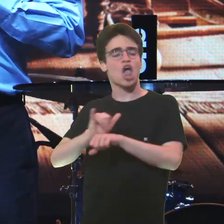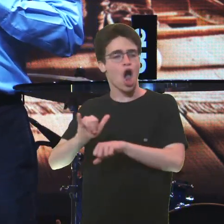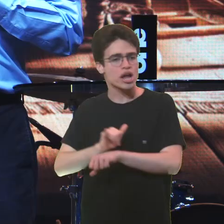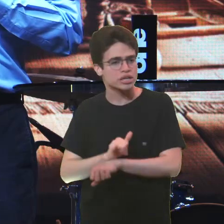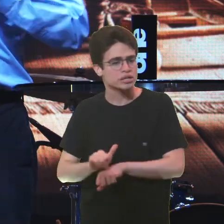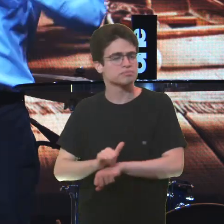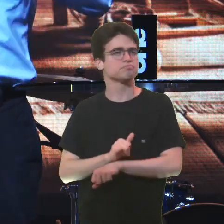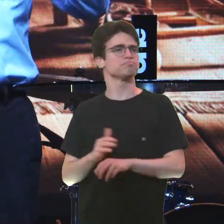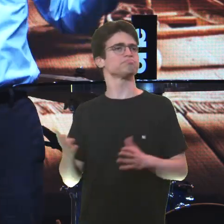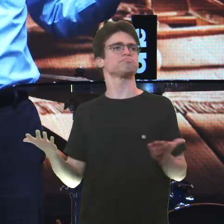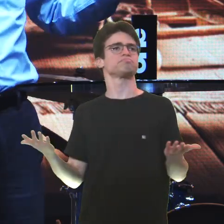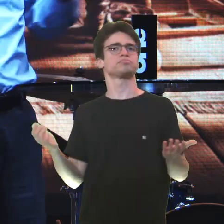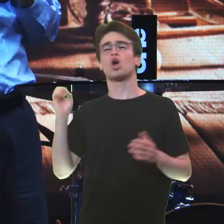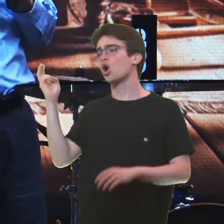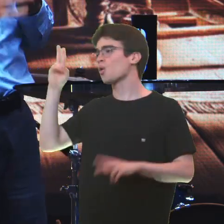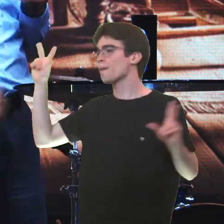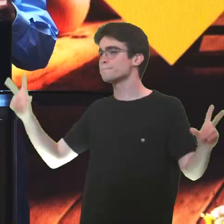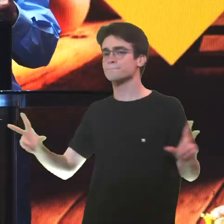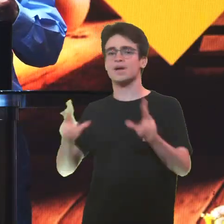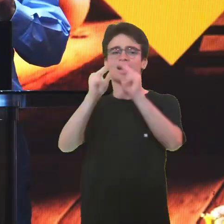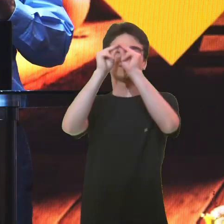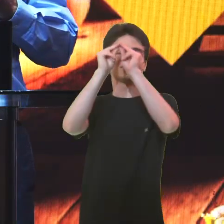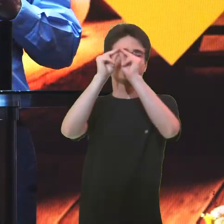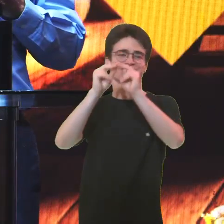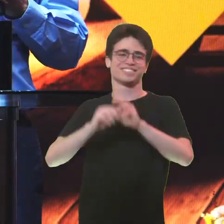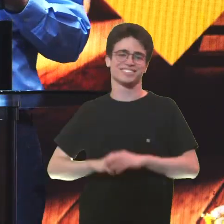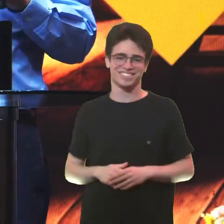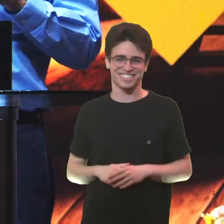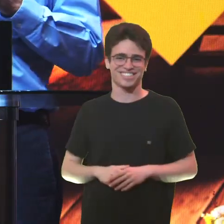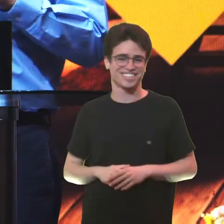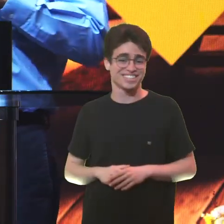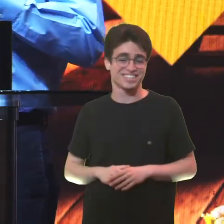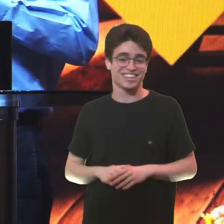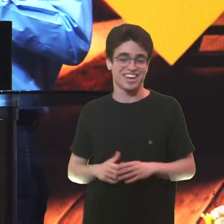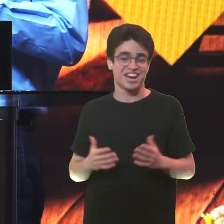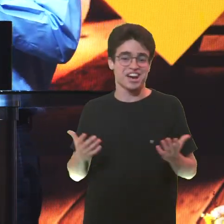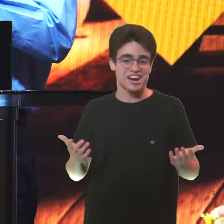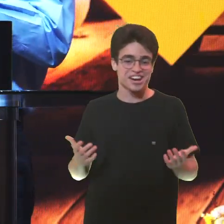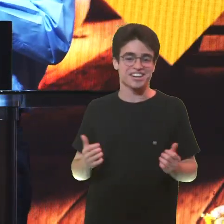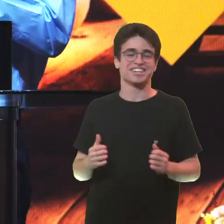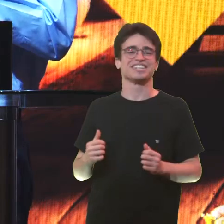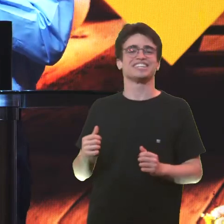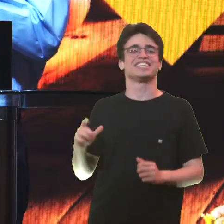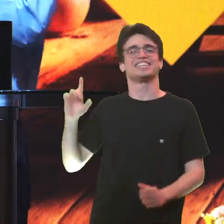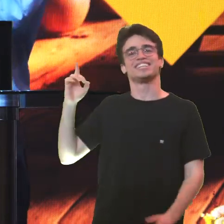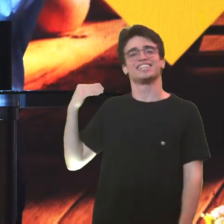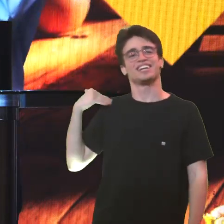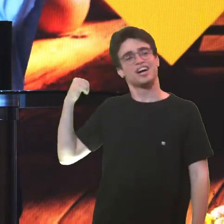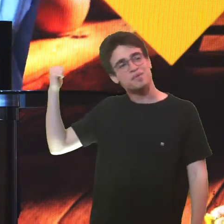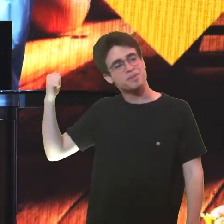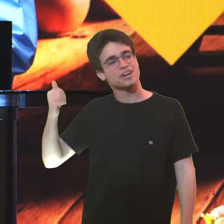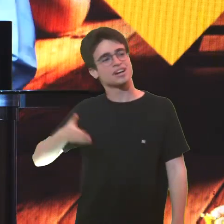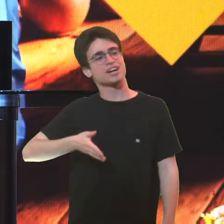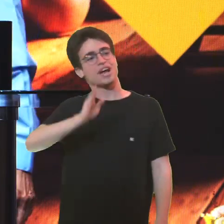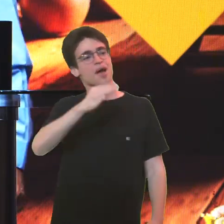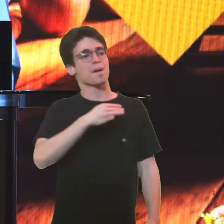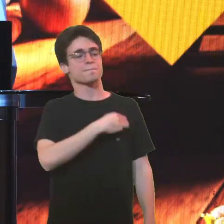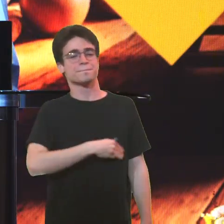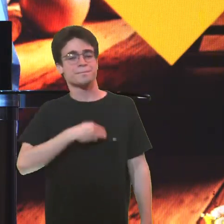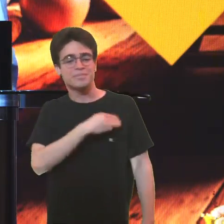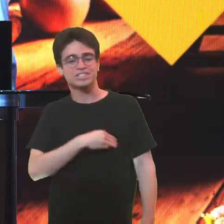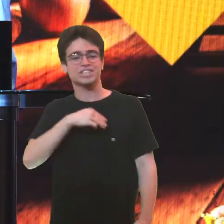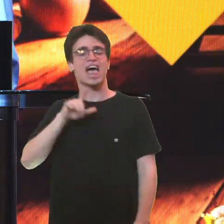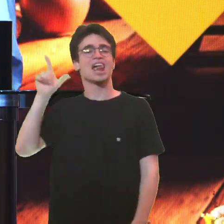York, o ir a París. ou ir para Paris, O me siento llamado a ser ou eu me misionero en sinto chamado a Londres. ser